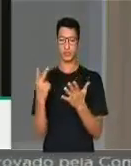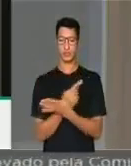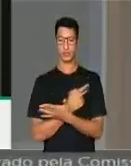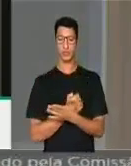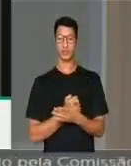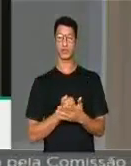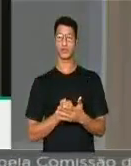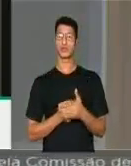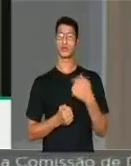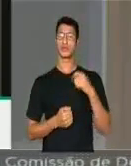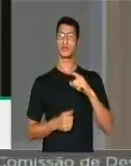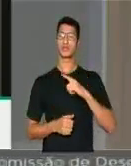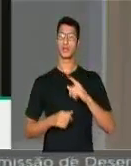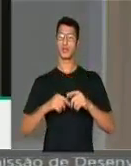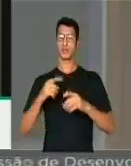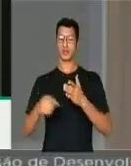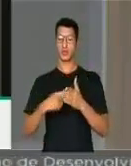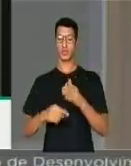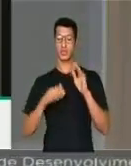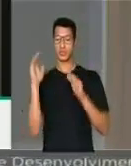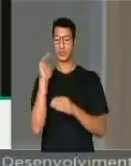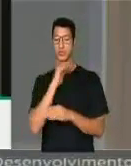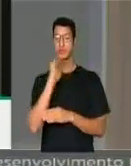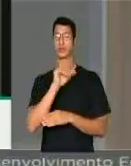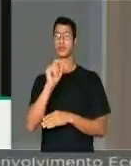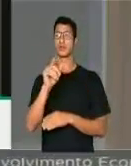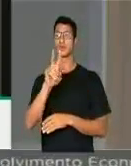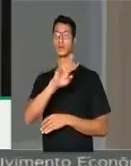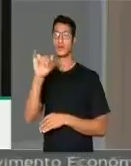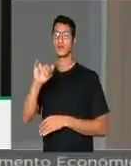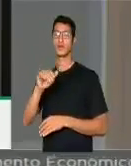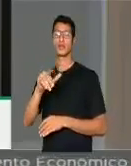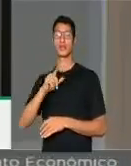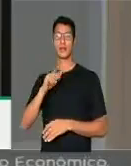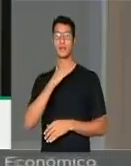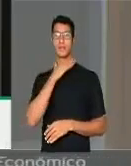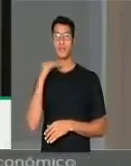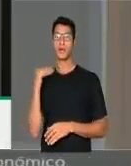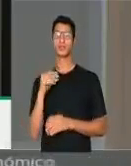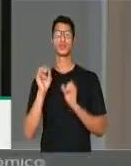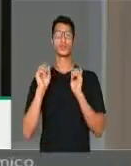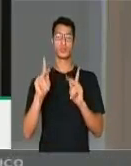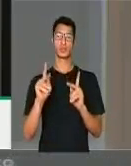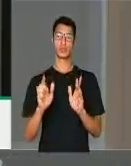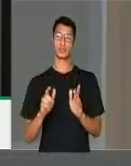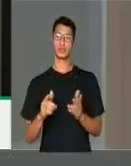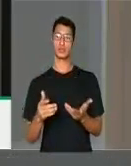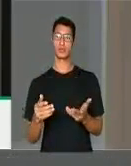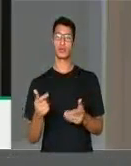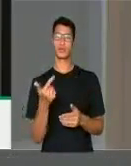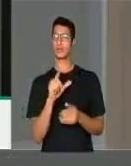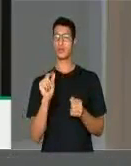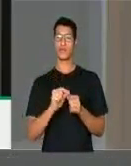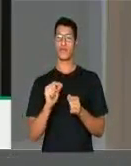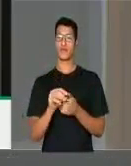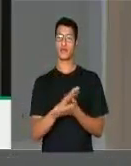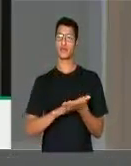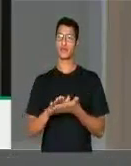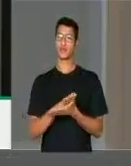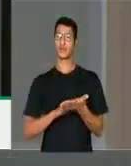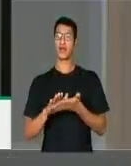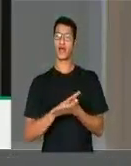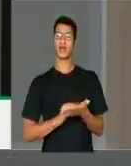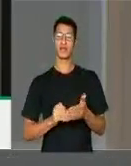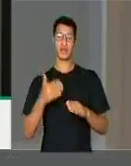acontecendo têm que ser corrigidos urgentemente e que iria haver mortes. Pois bem, não foi feita a intervenção